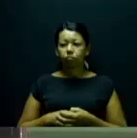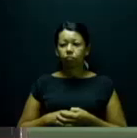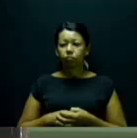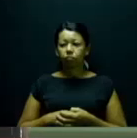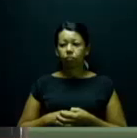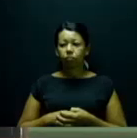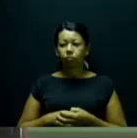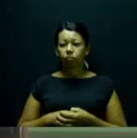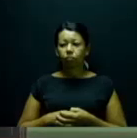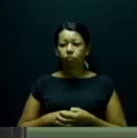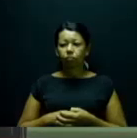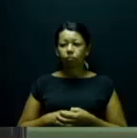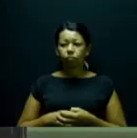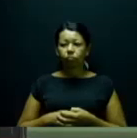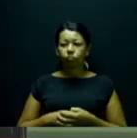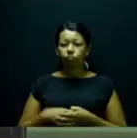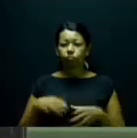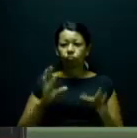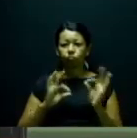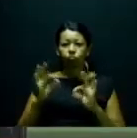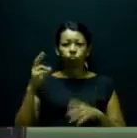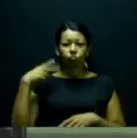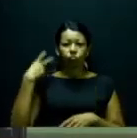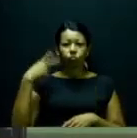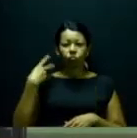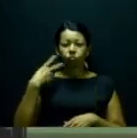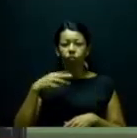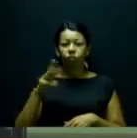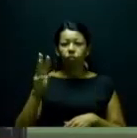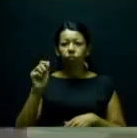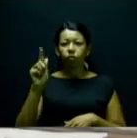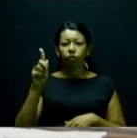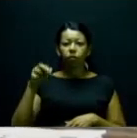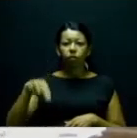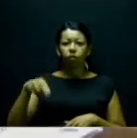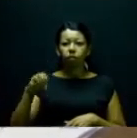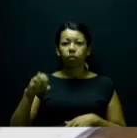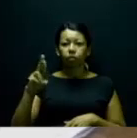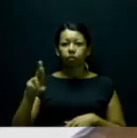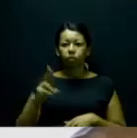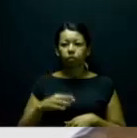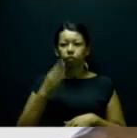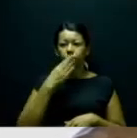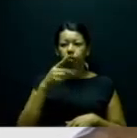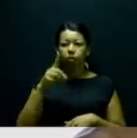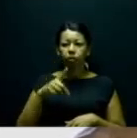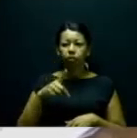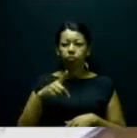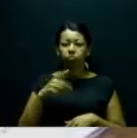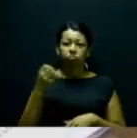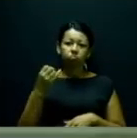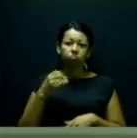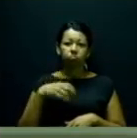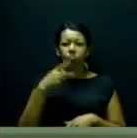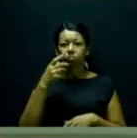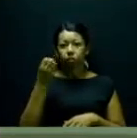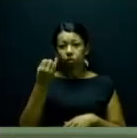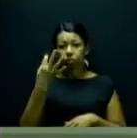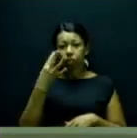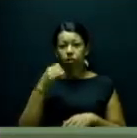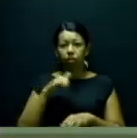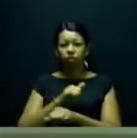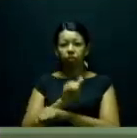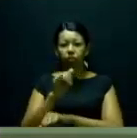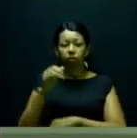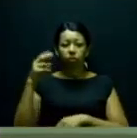Questão de ordem, presidente. Questão de ordem, vereador Wagner Moura. Gostaria de justificar a ausência do vereador Fábio Moura.